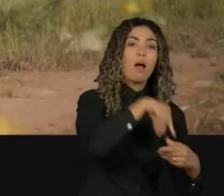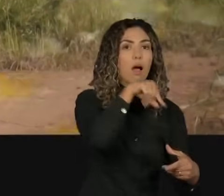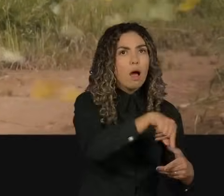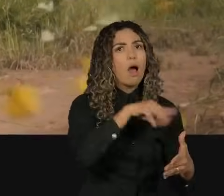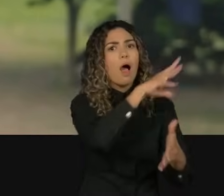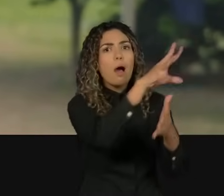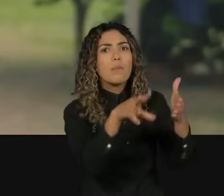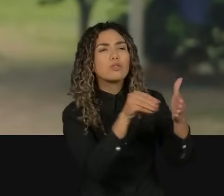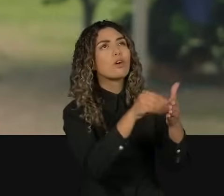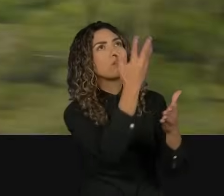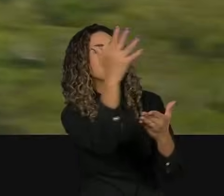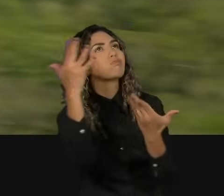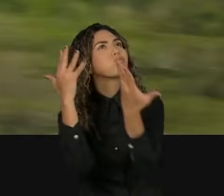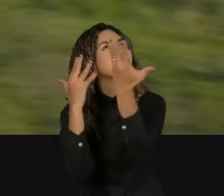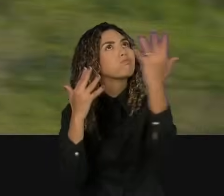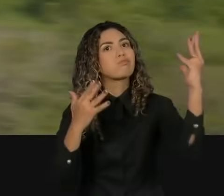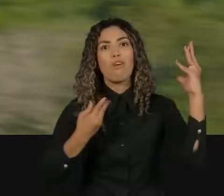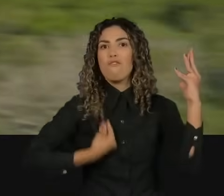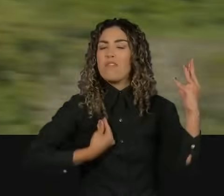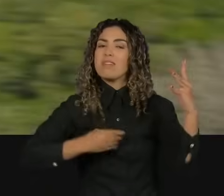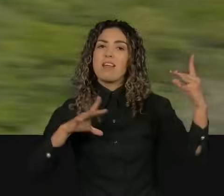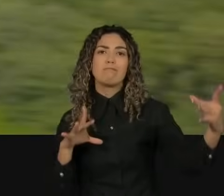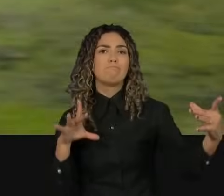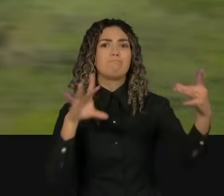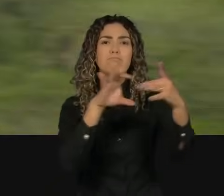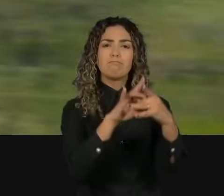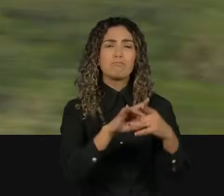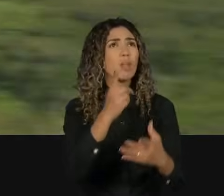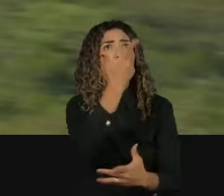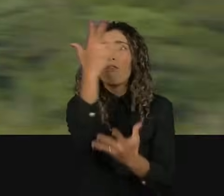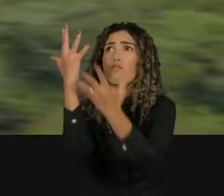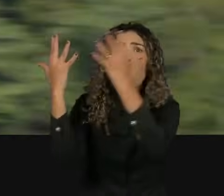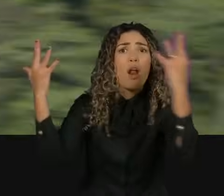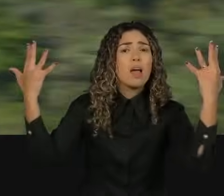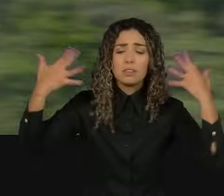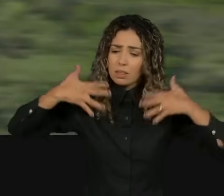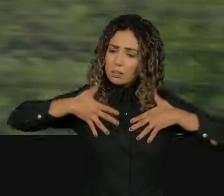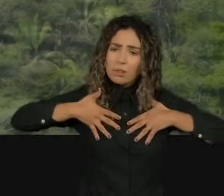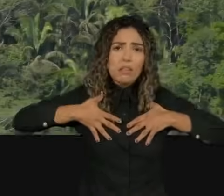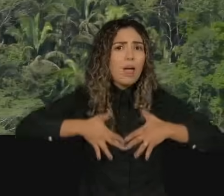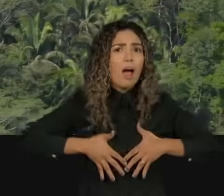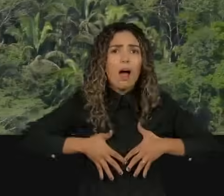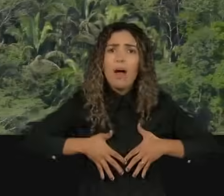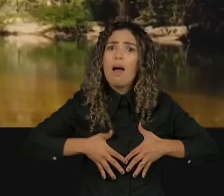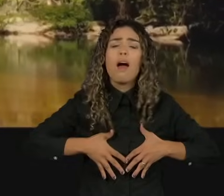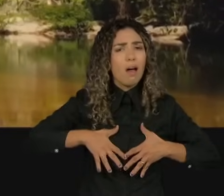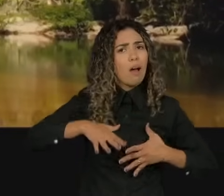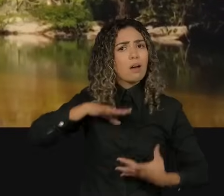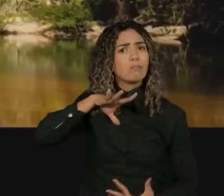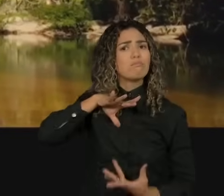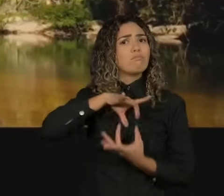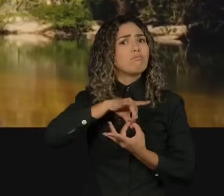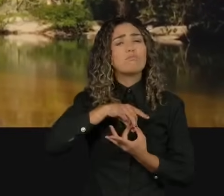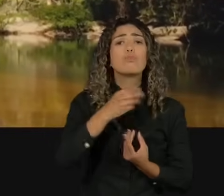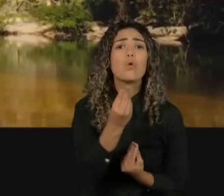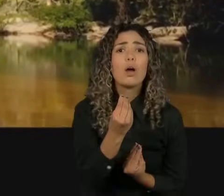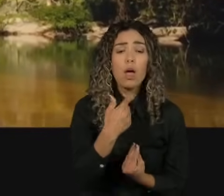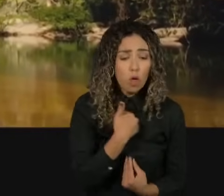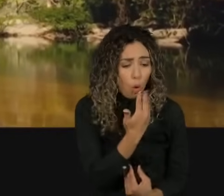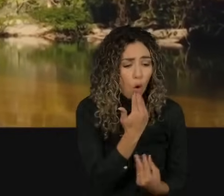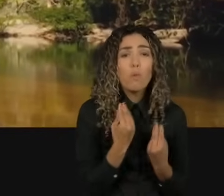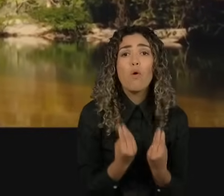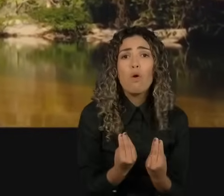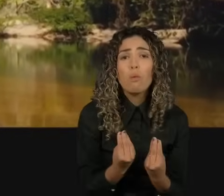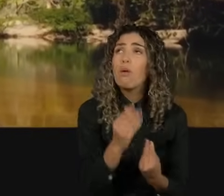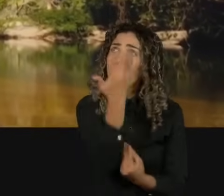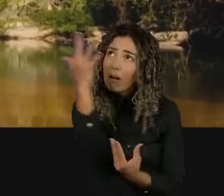vida. Nós somos a floresta, porque é a floresta que alimenta a gente, a floresta que dá